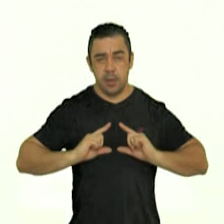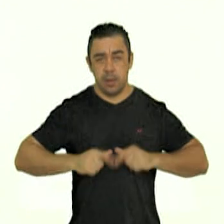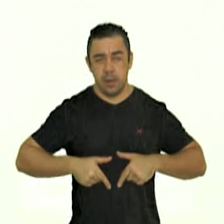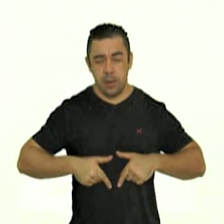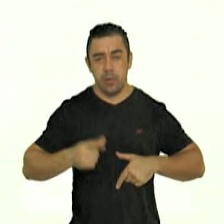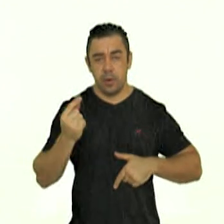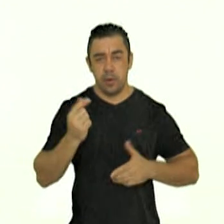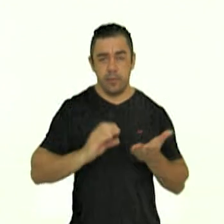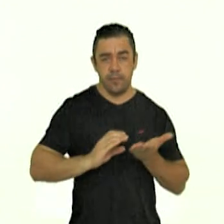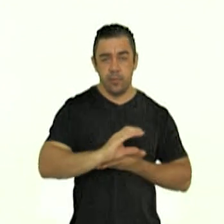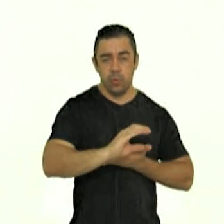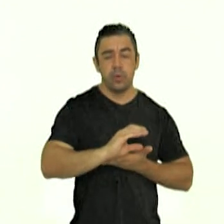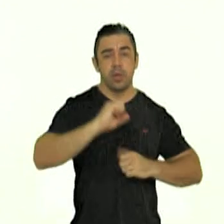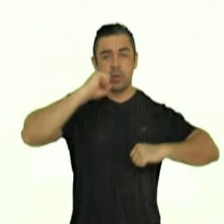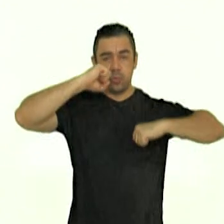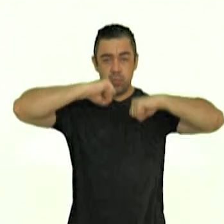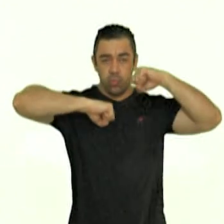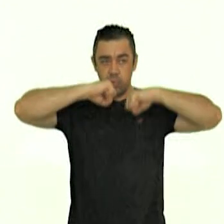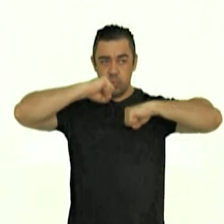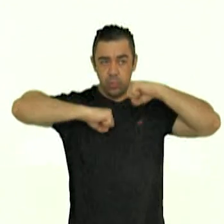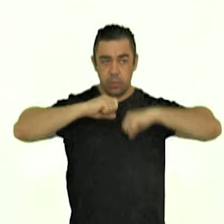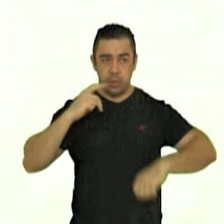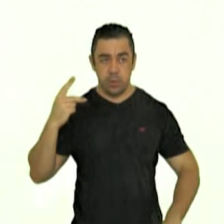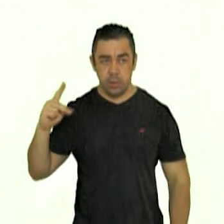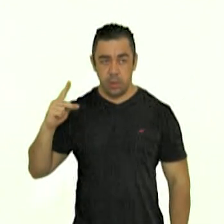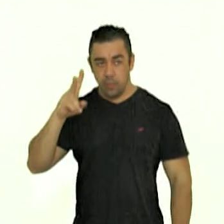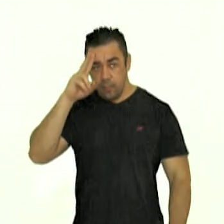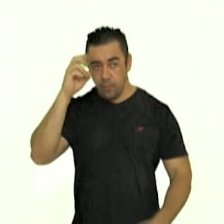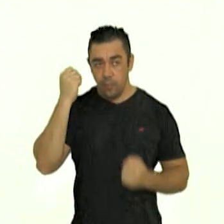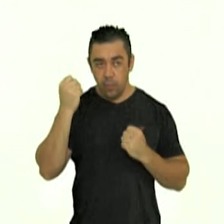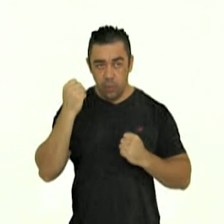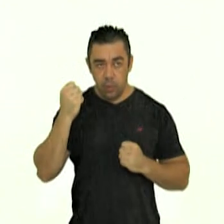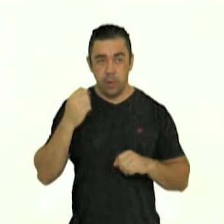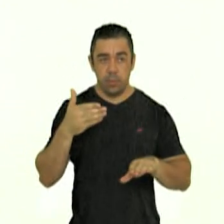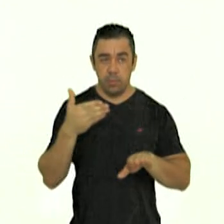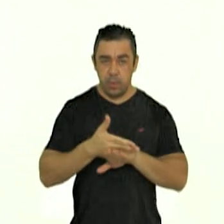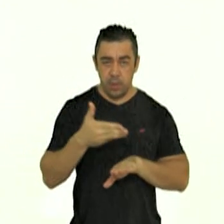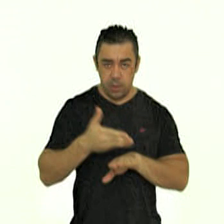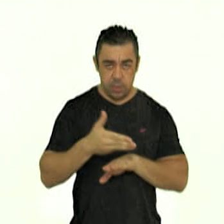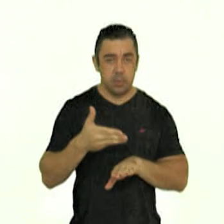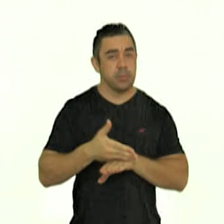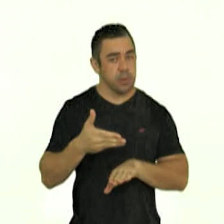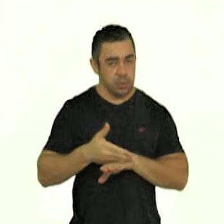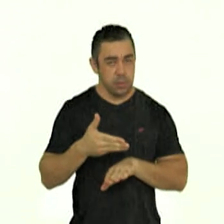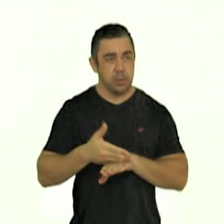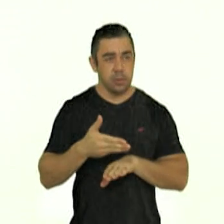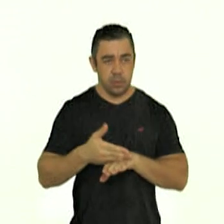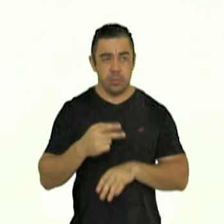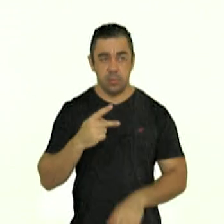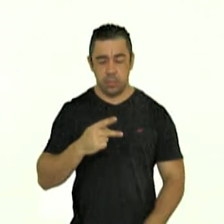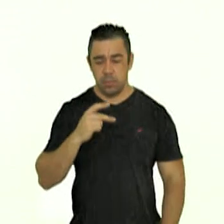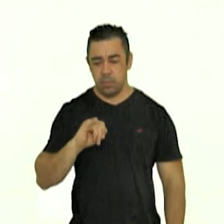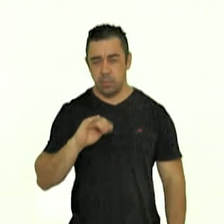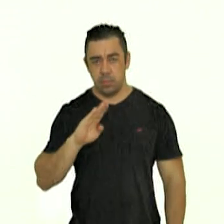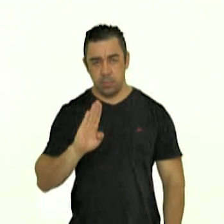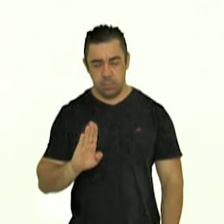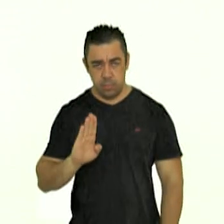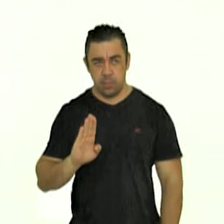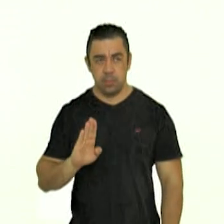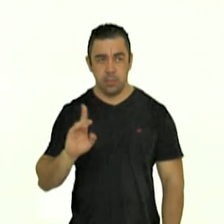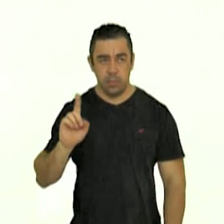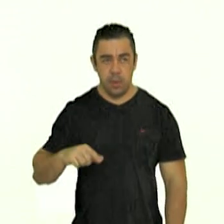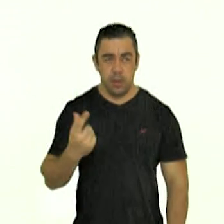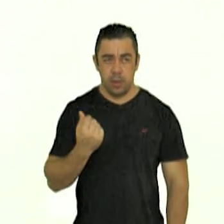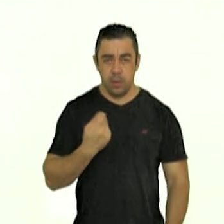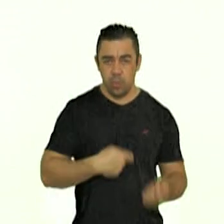investe na indústria. A indústria tem uma participação, uma porcentagem significativa no PIB da economia de